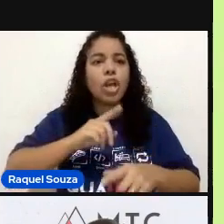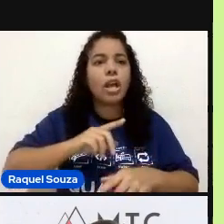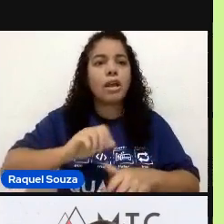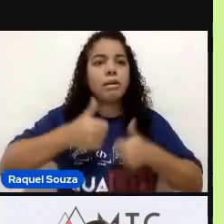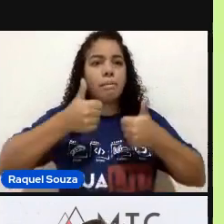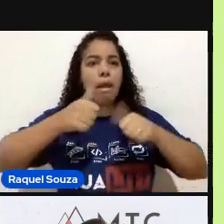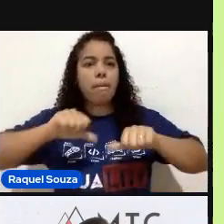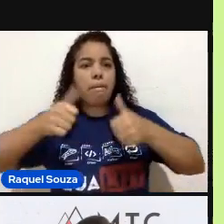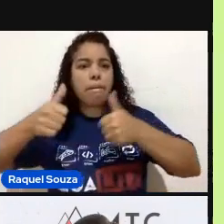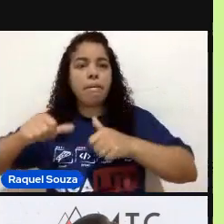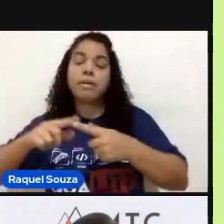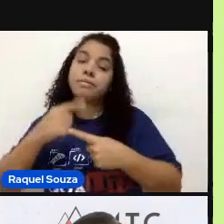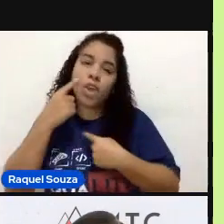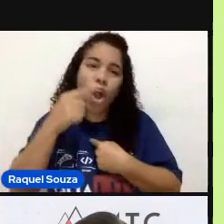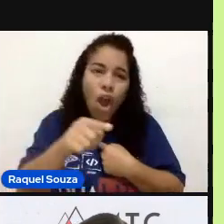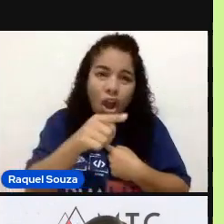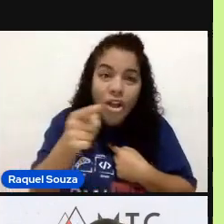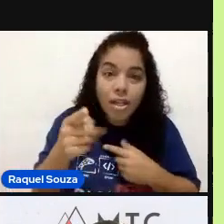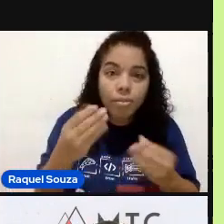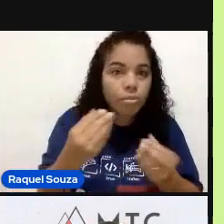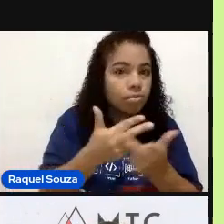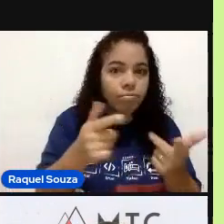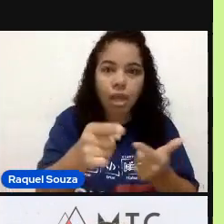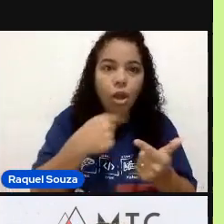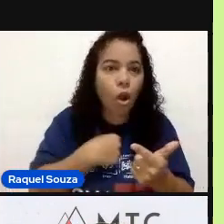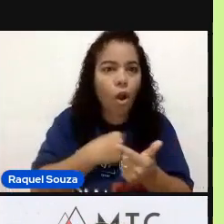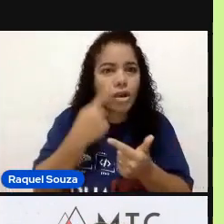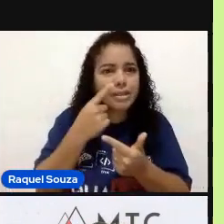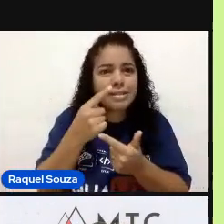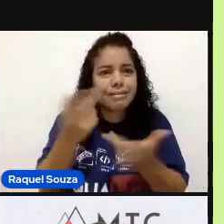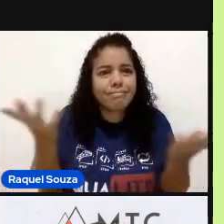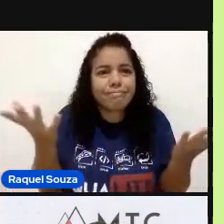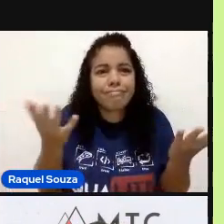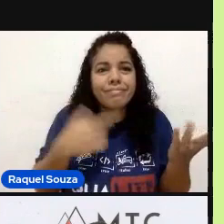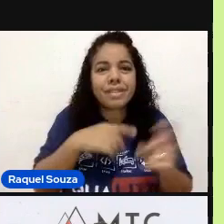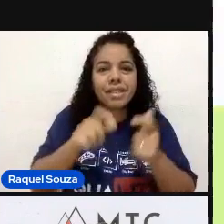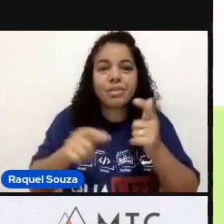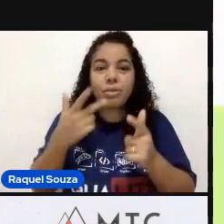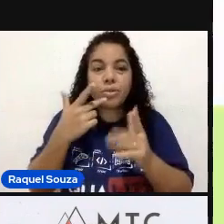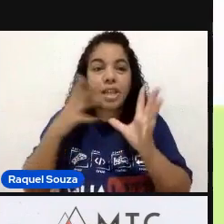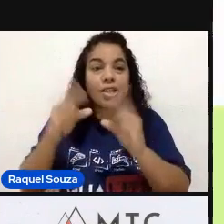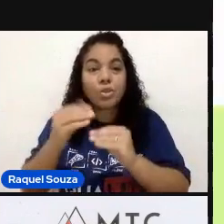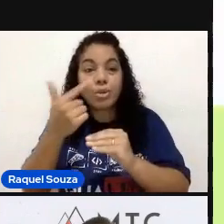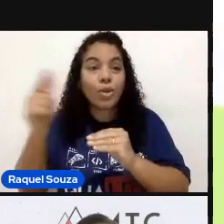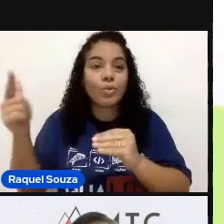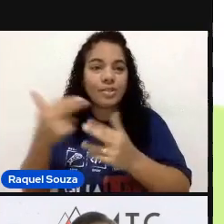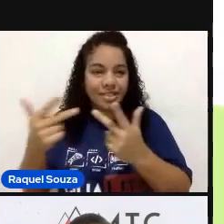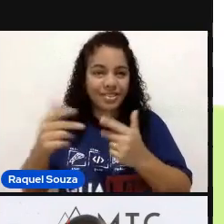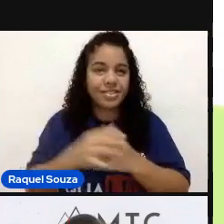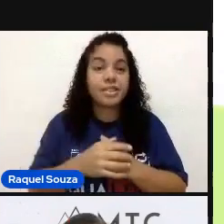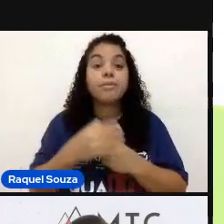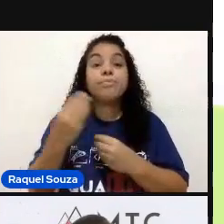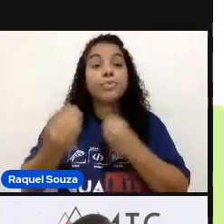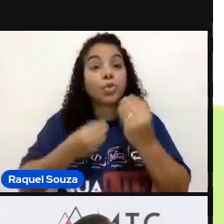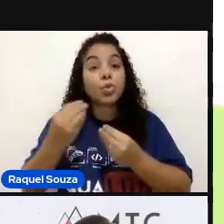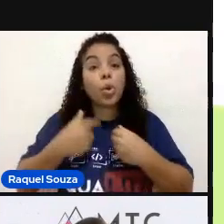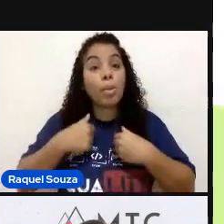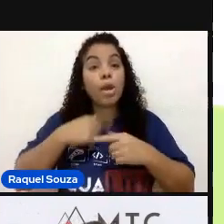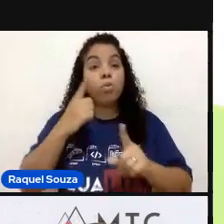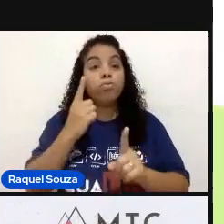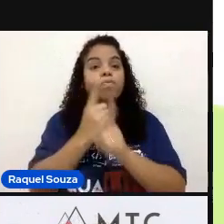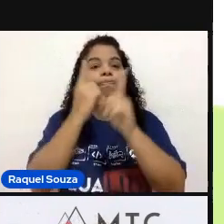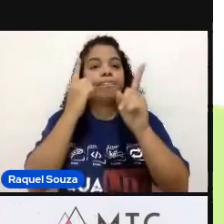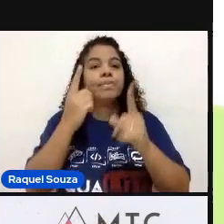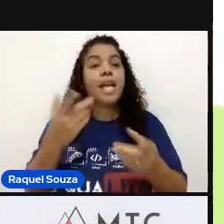só resumindo aquelas pequenas coisas e aquelas pequenas falhas, né? Então, como foi quando eu descobri?